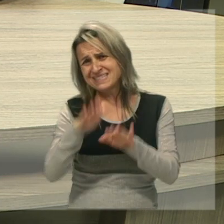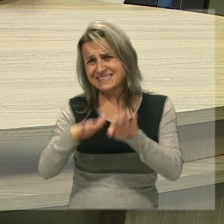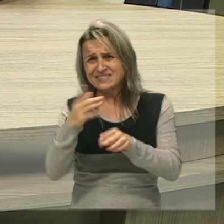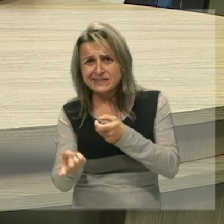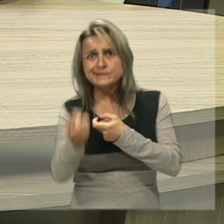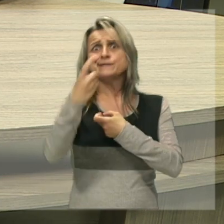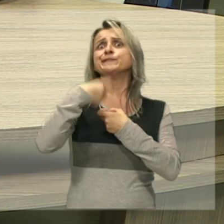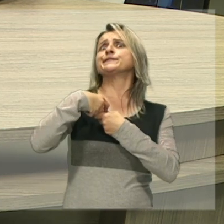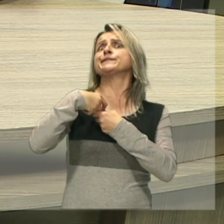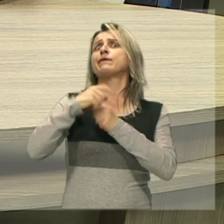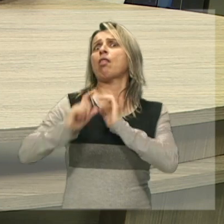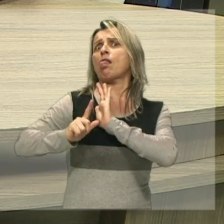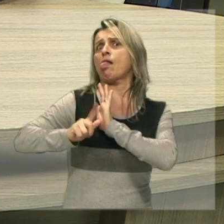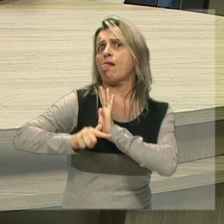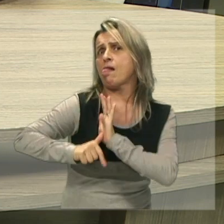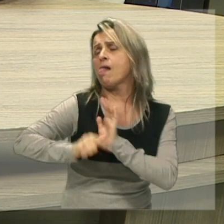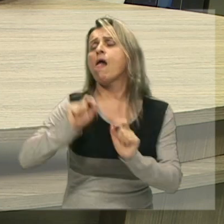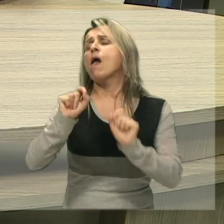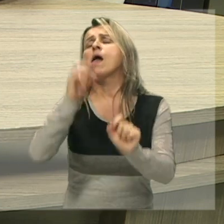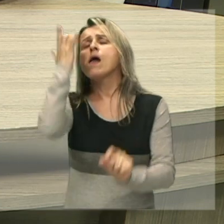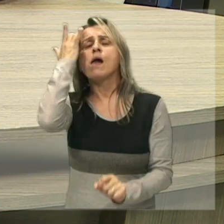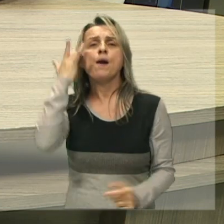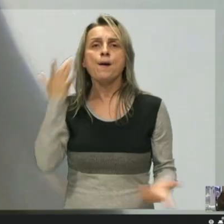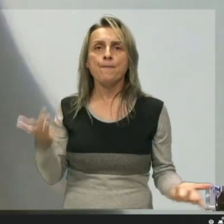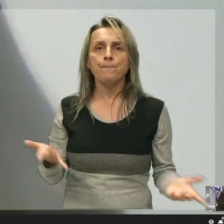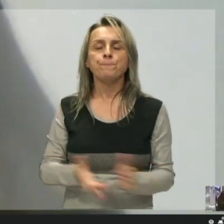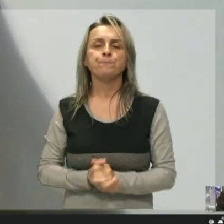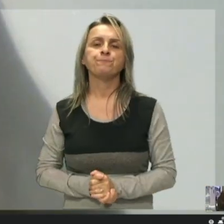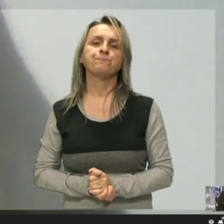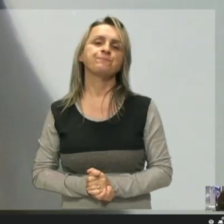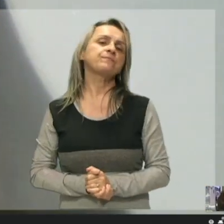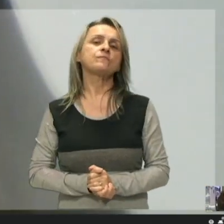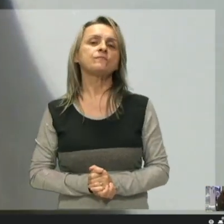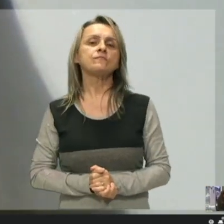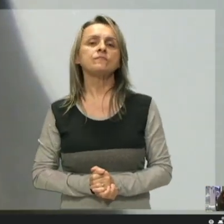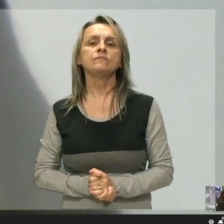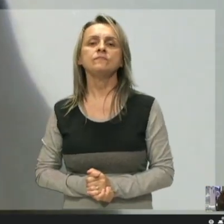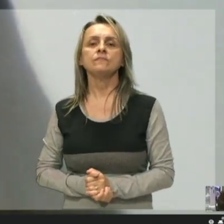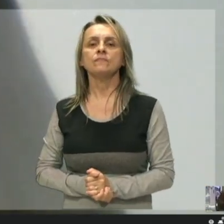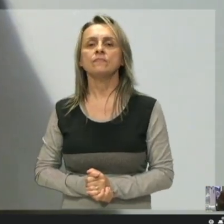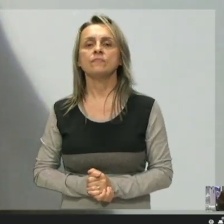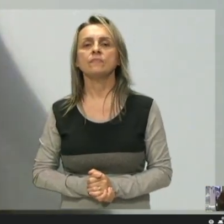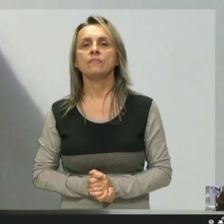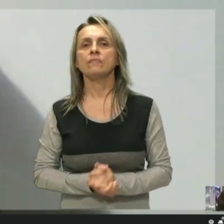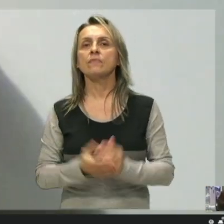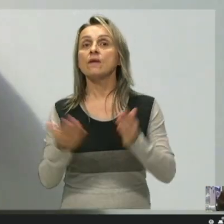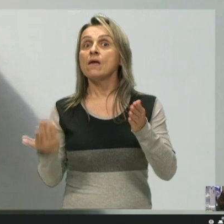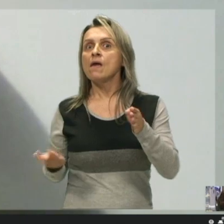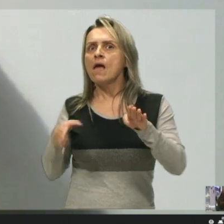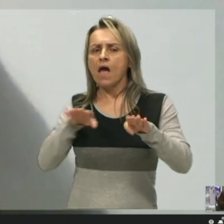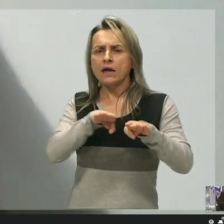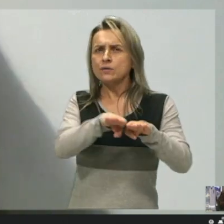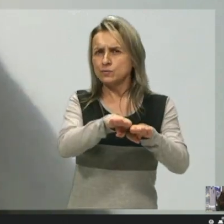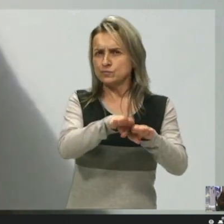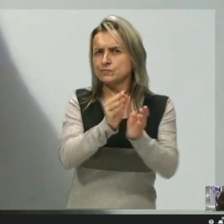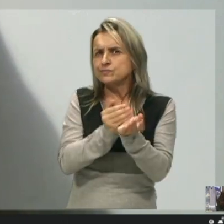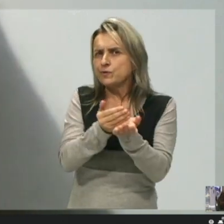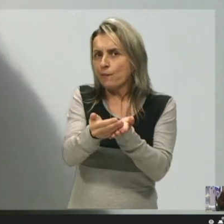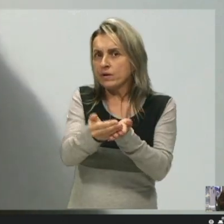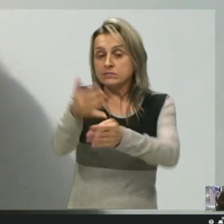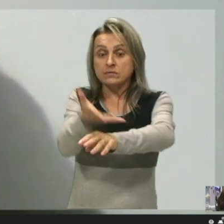Olha, eu sempre digo que a inclusão ela vem da questão emocional ao jurídico. É